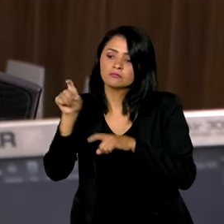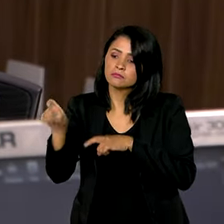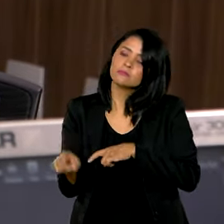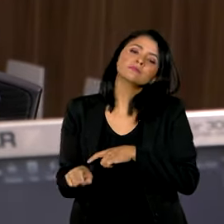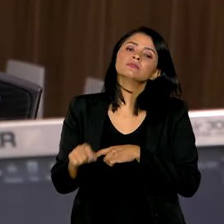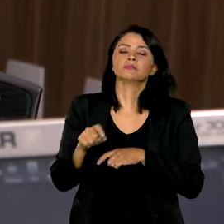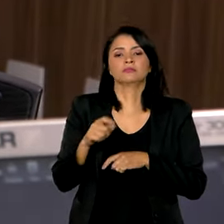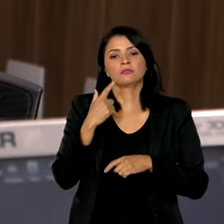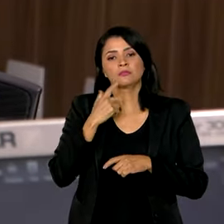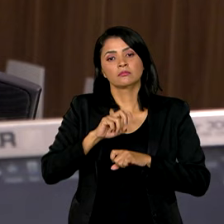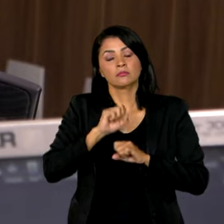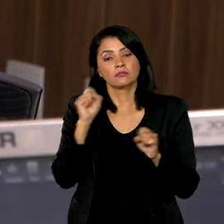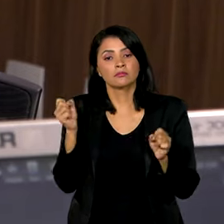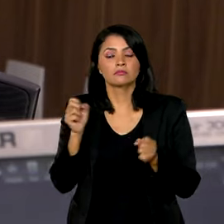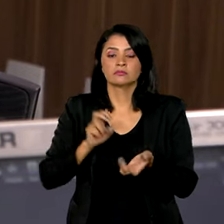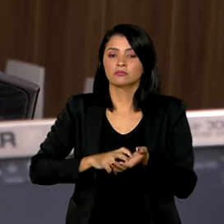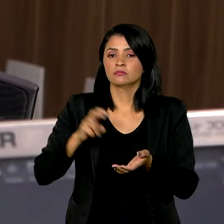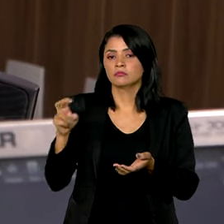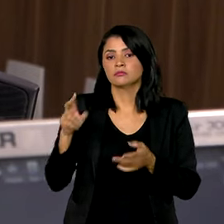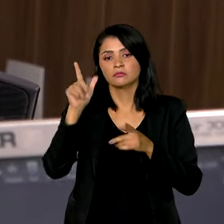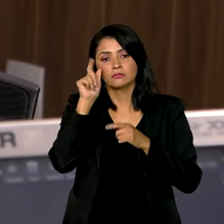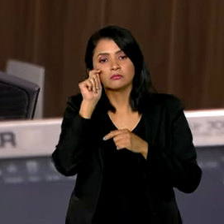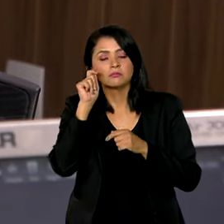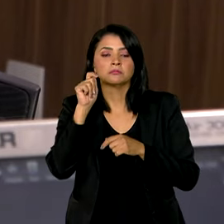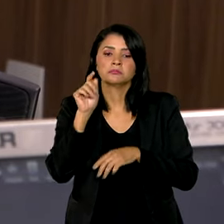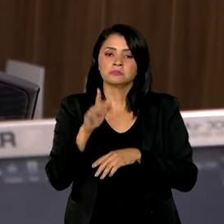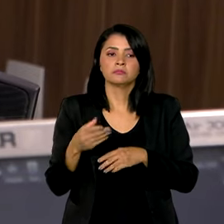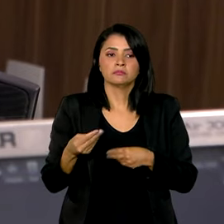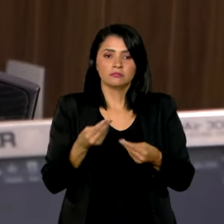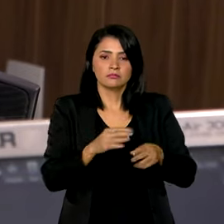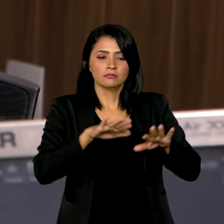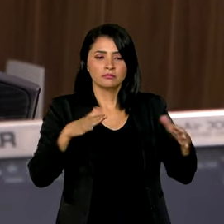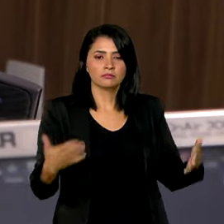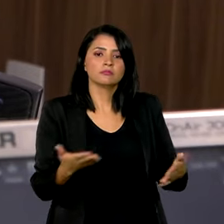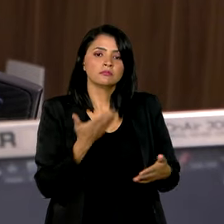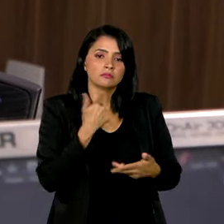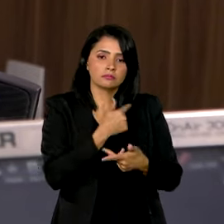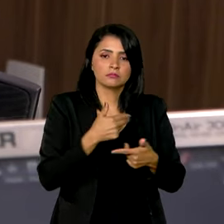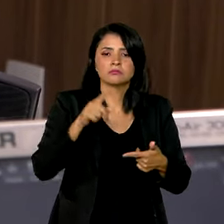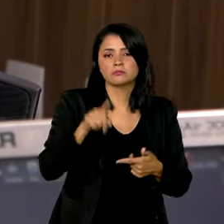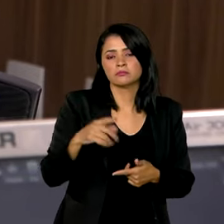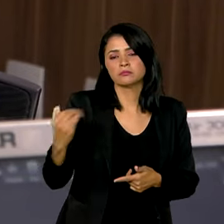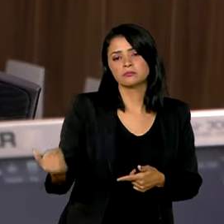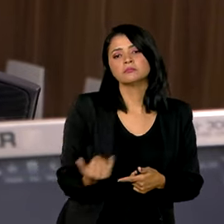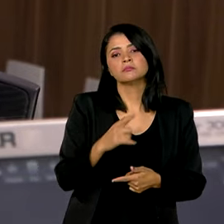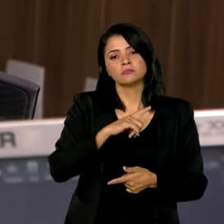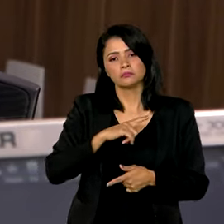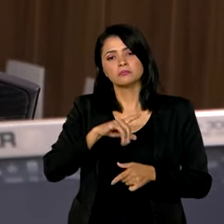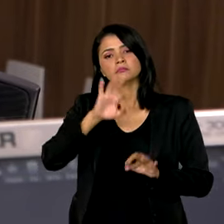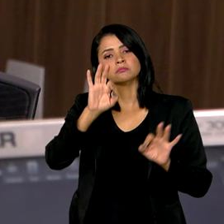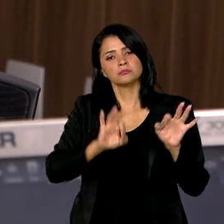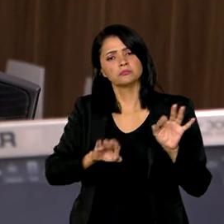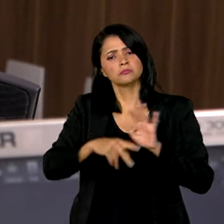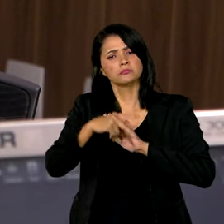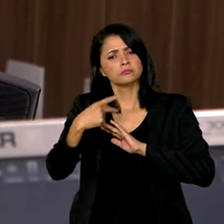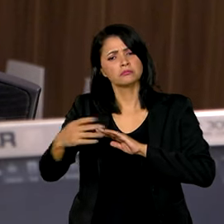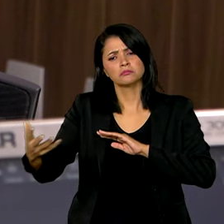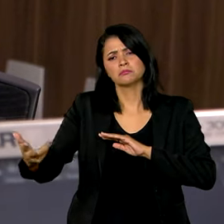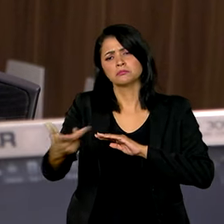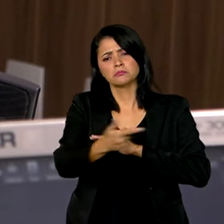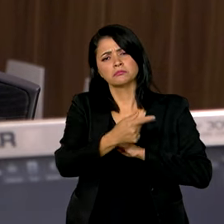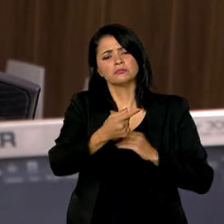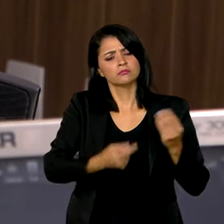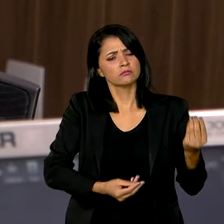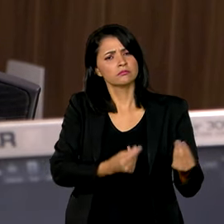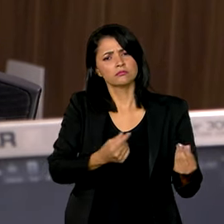cedo que dormem tarde e coloca na nossa mesa o essencial para nossa vida que é o alimento temos uma estrutura agrícola excepcional temos um solo